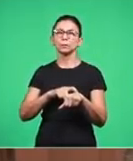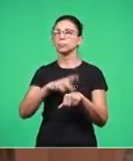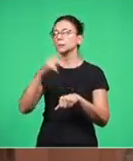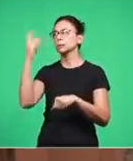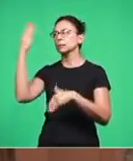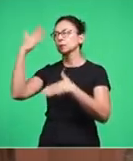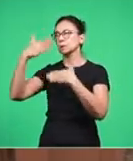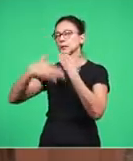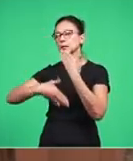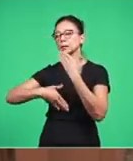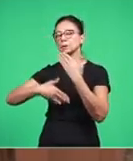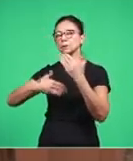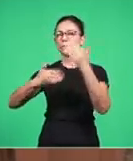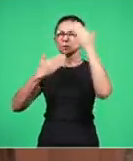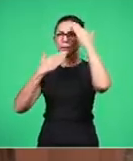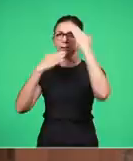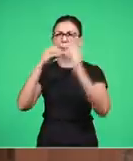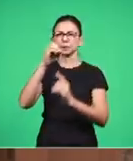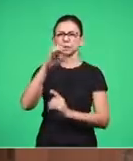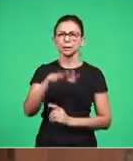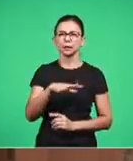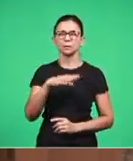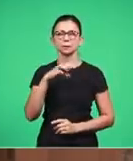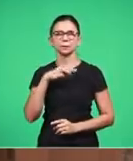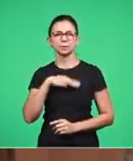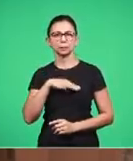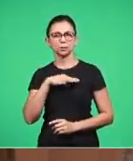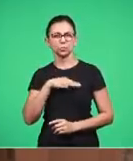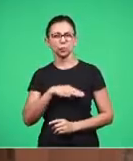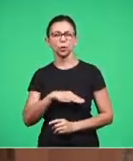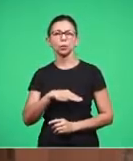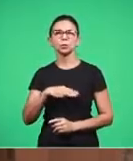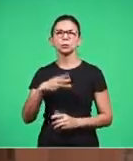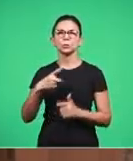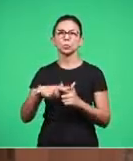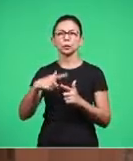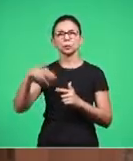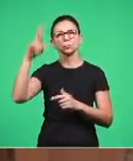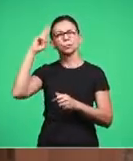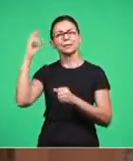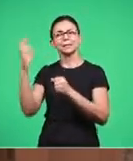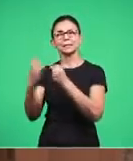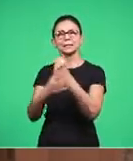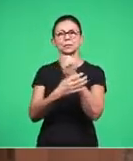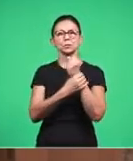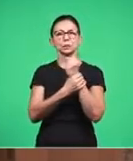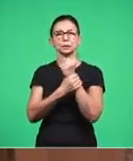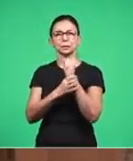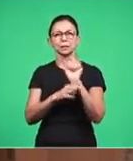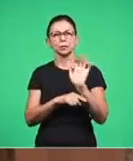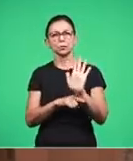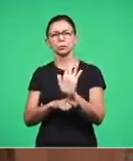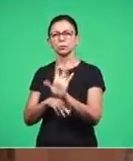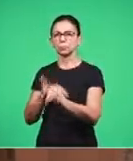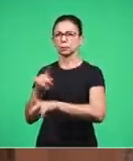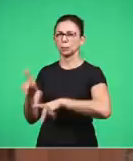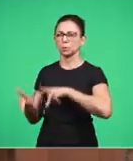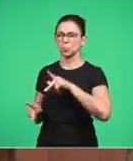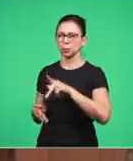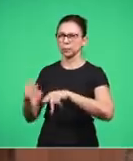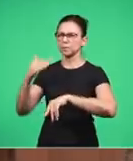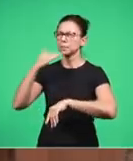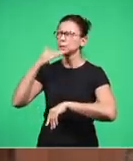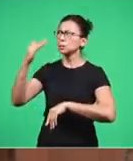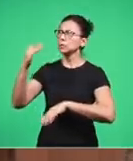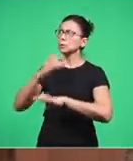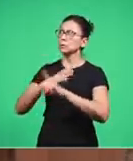pela Tua misericórdia que está conosco, Senhor, pelo Teu abrigo para o Teu povo nessa última hora. Te louvamos e pedimos, Senhor, que receba esse